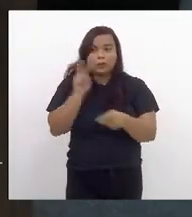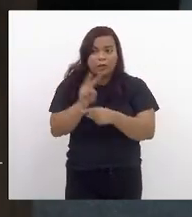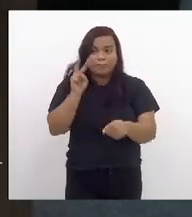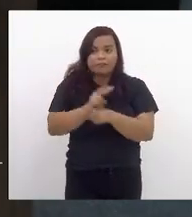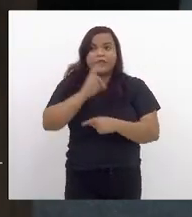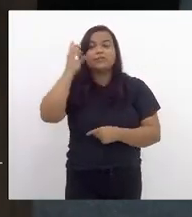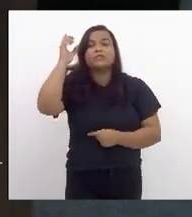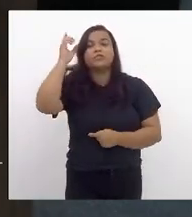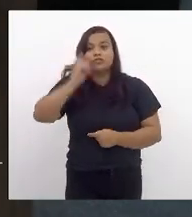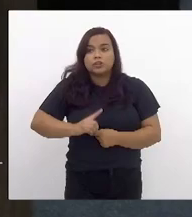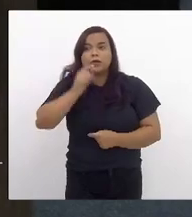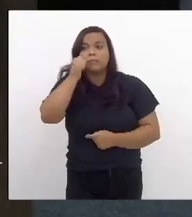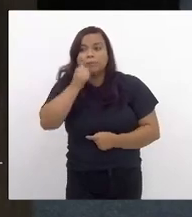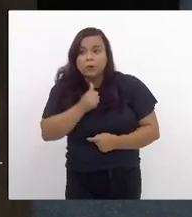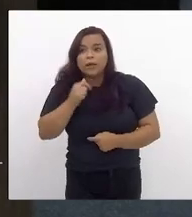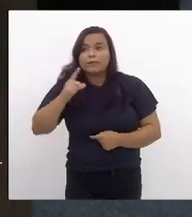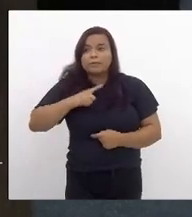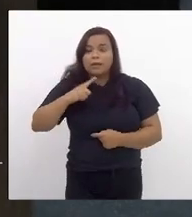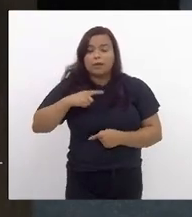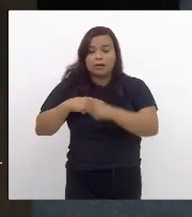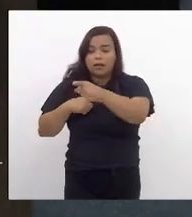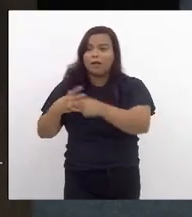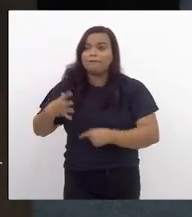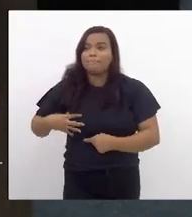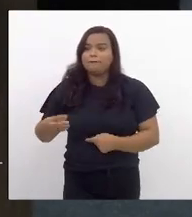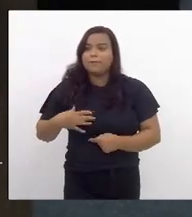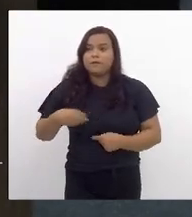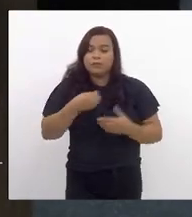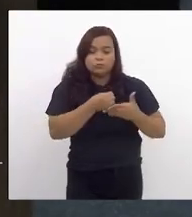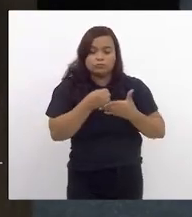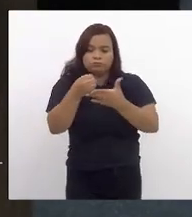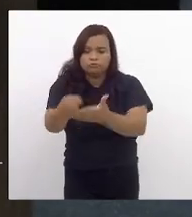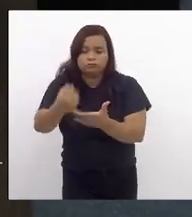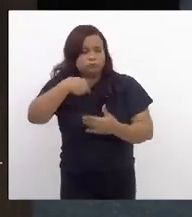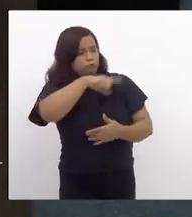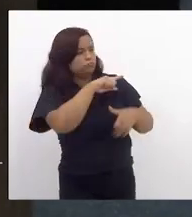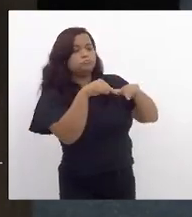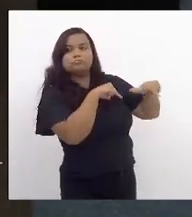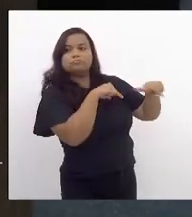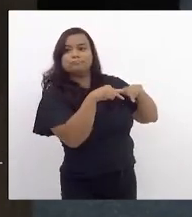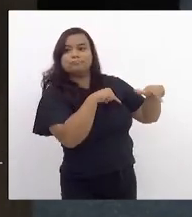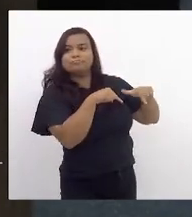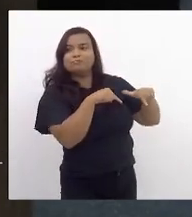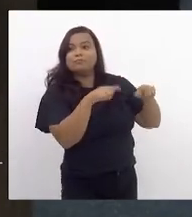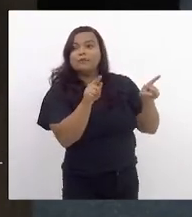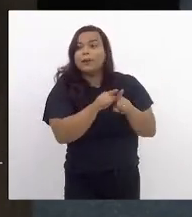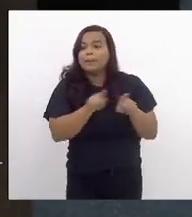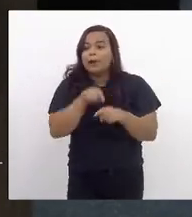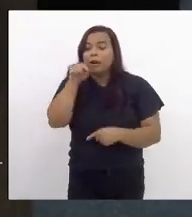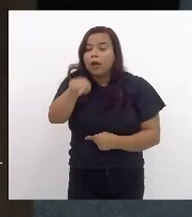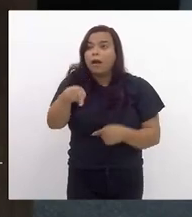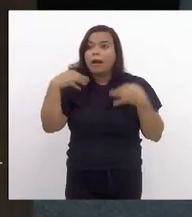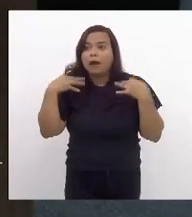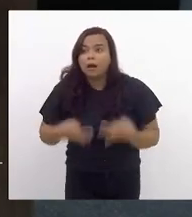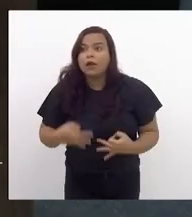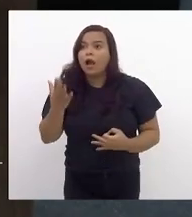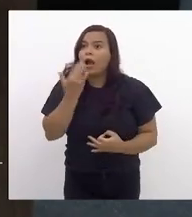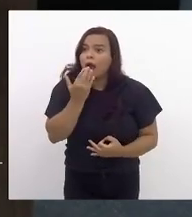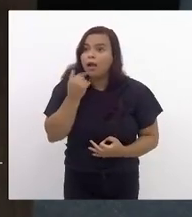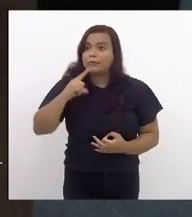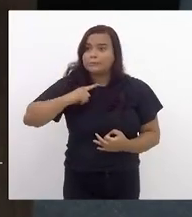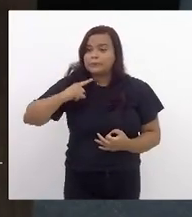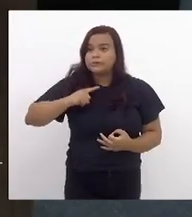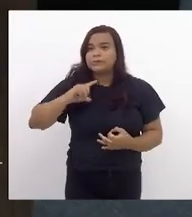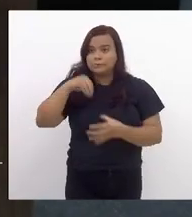dos Direitos das Mulheres, de terem onde deixar os seus filhos e as suas filhas, que garanta à alimentação básica. Estamos falando aqui